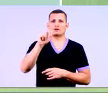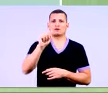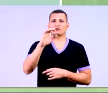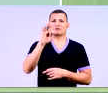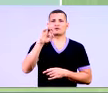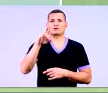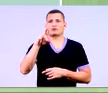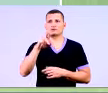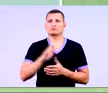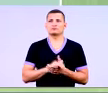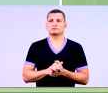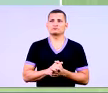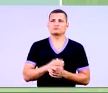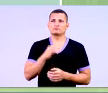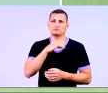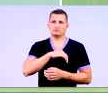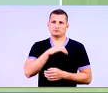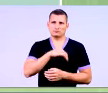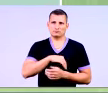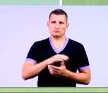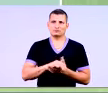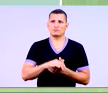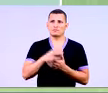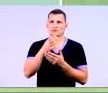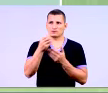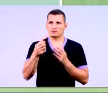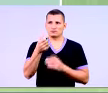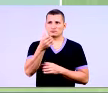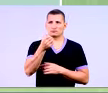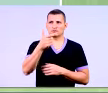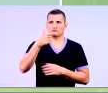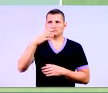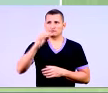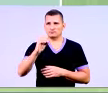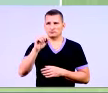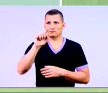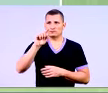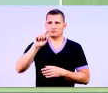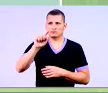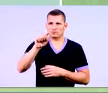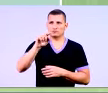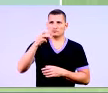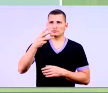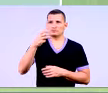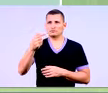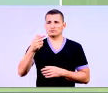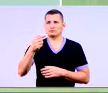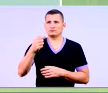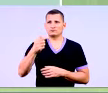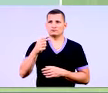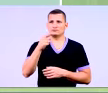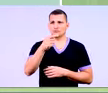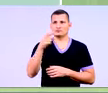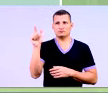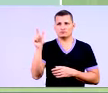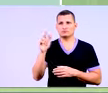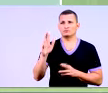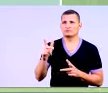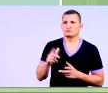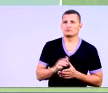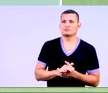recebe 620 ponto 37 aqui eu chamo vocês por uma outra situação